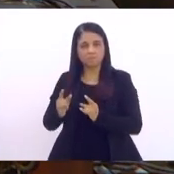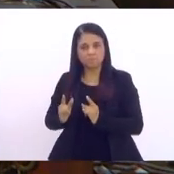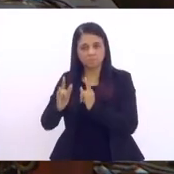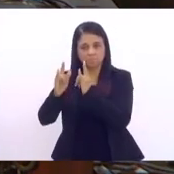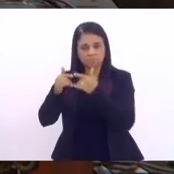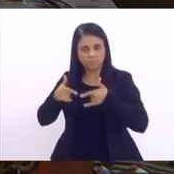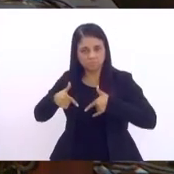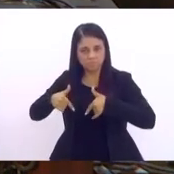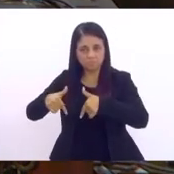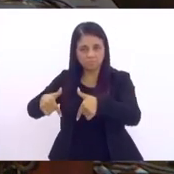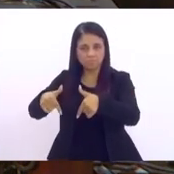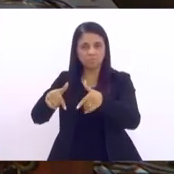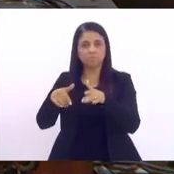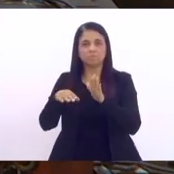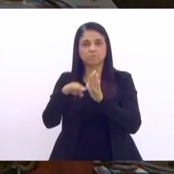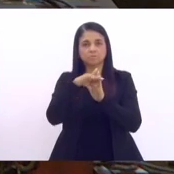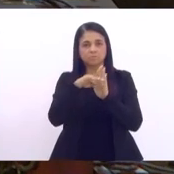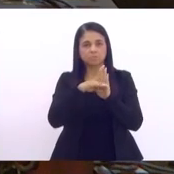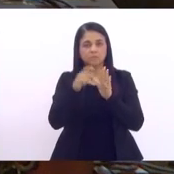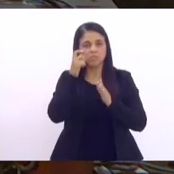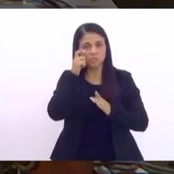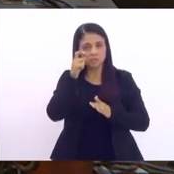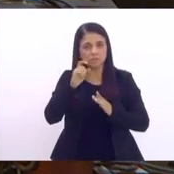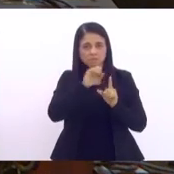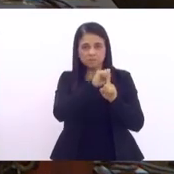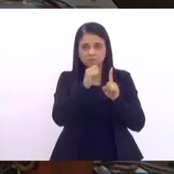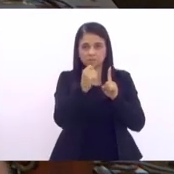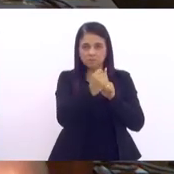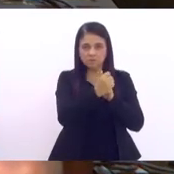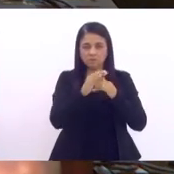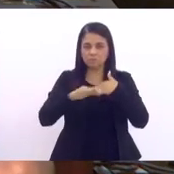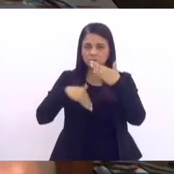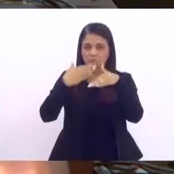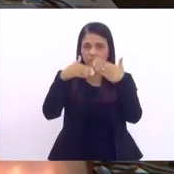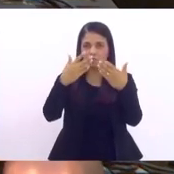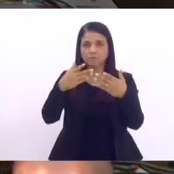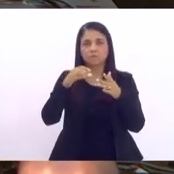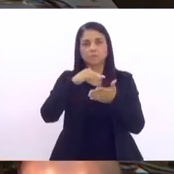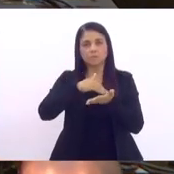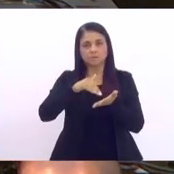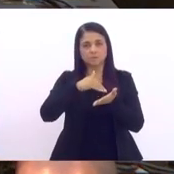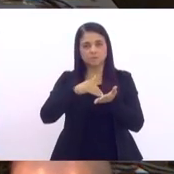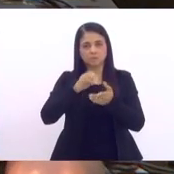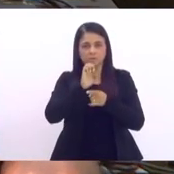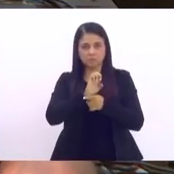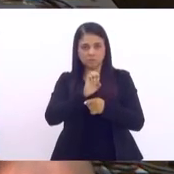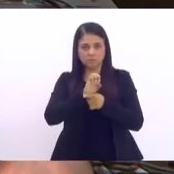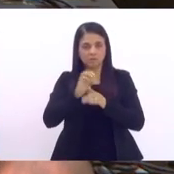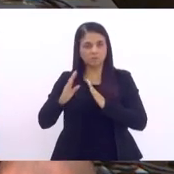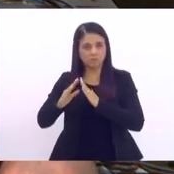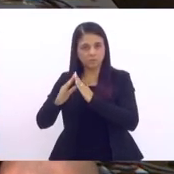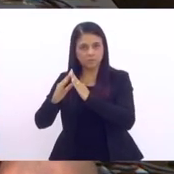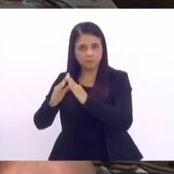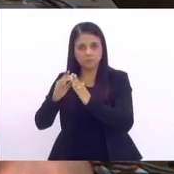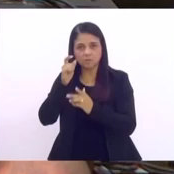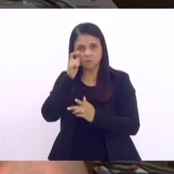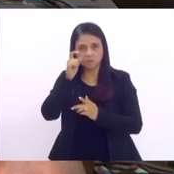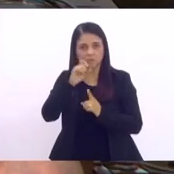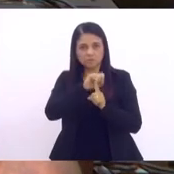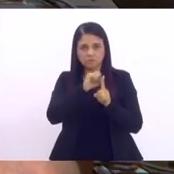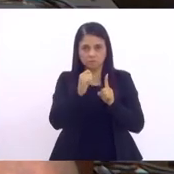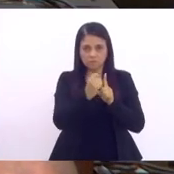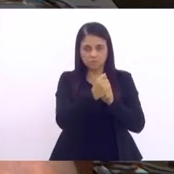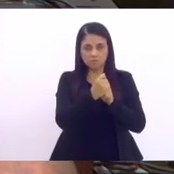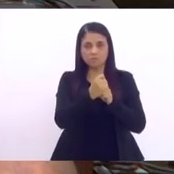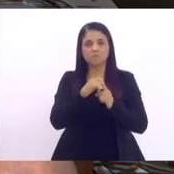de interesse social desenvolvidos pela Secretaria de Estado de Habitação de Interesse Social, CEIS. Pendendo